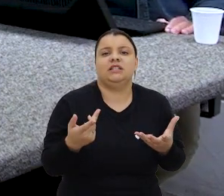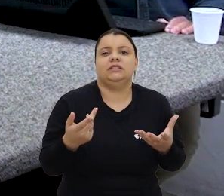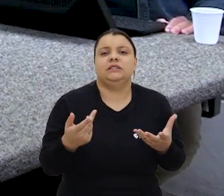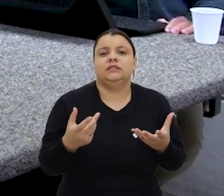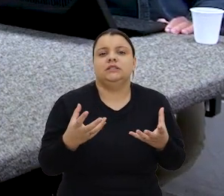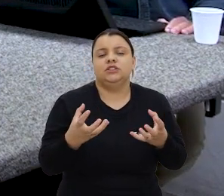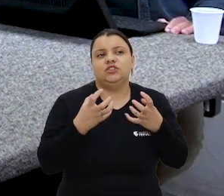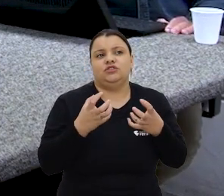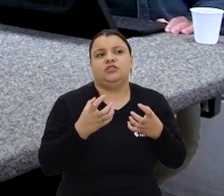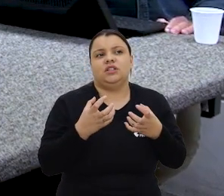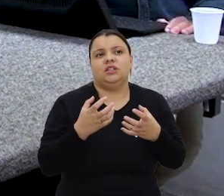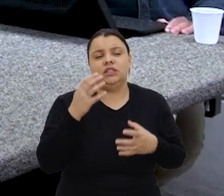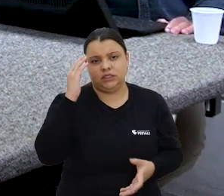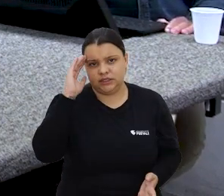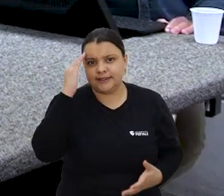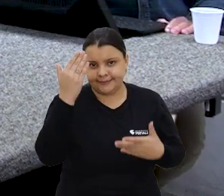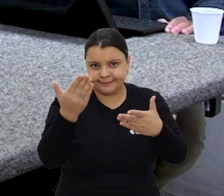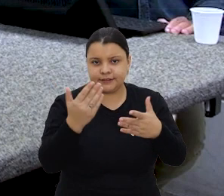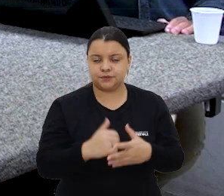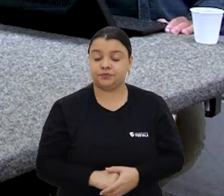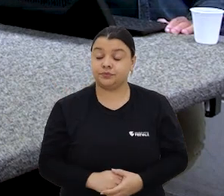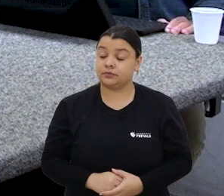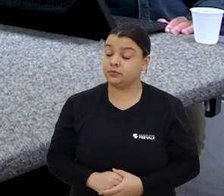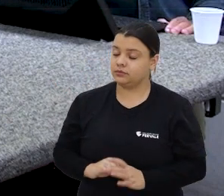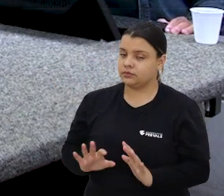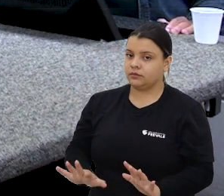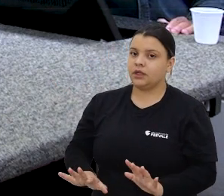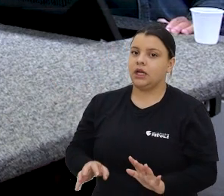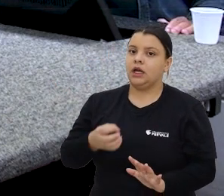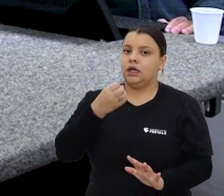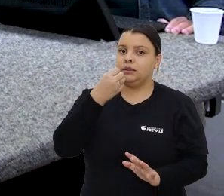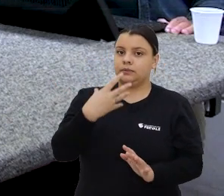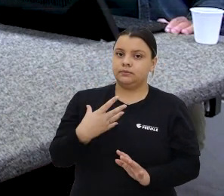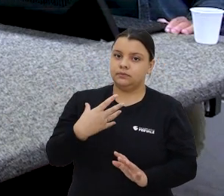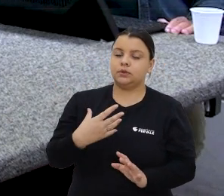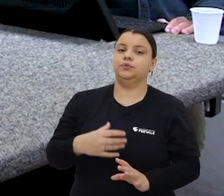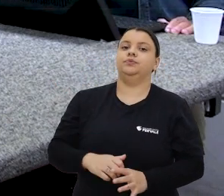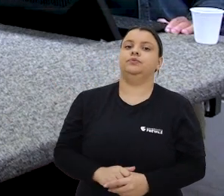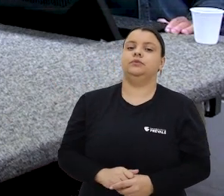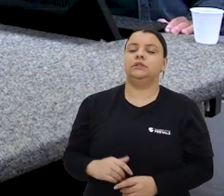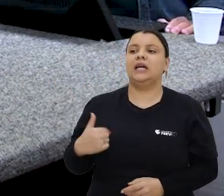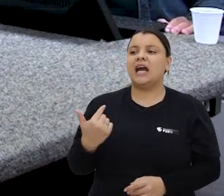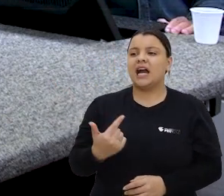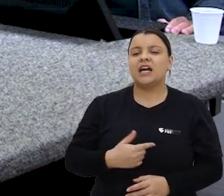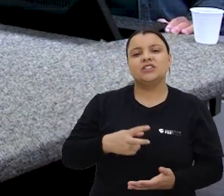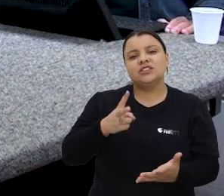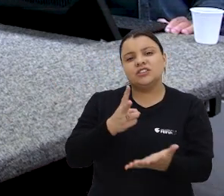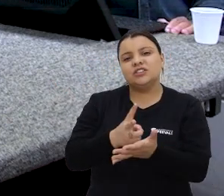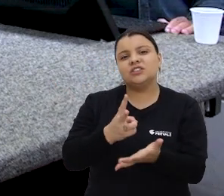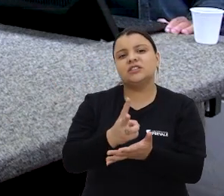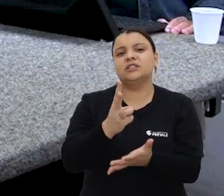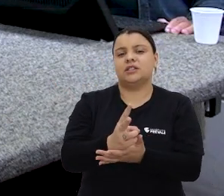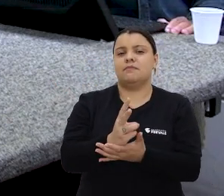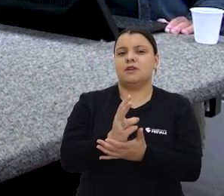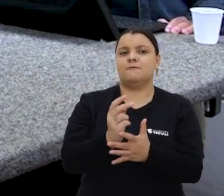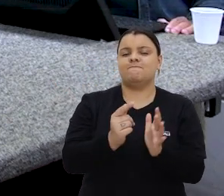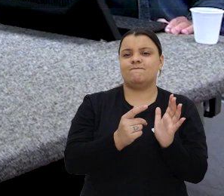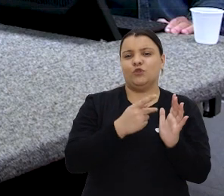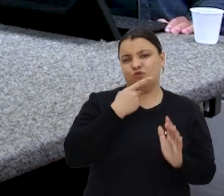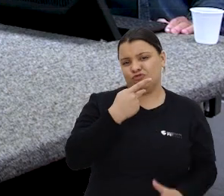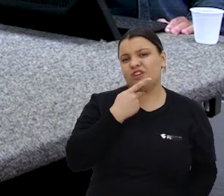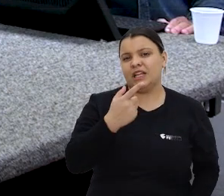é um espaço que a gente quer ouvir isso. Bom, a gente sempre, quando aborda as nossas